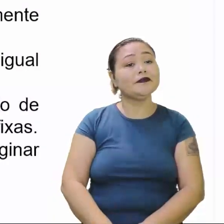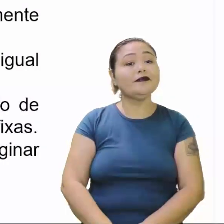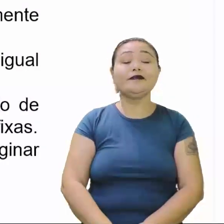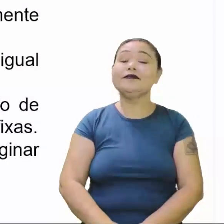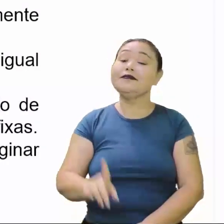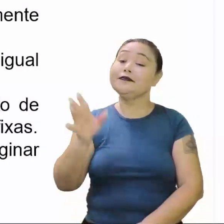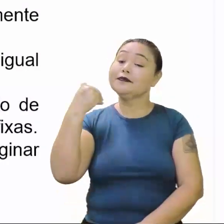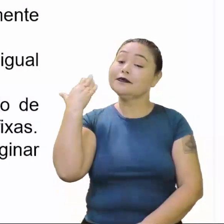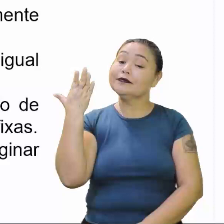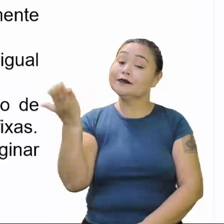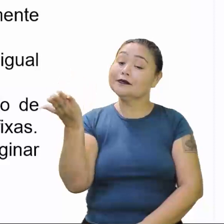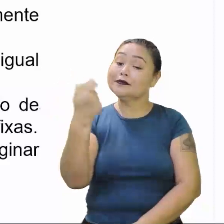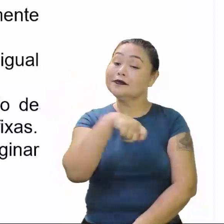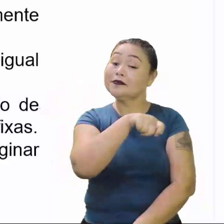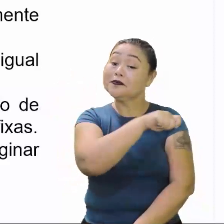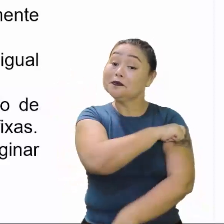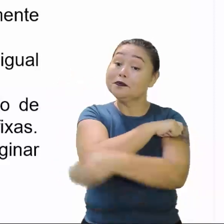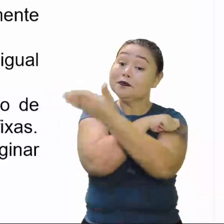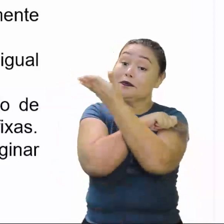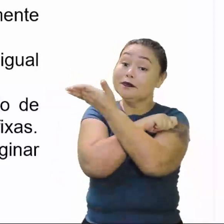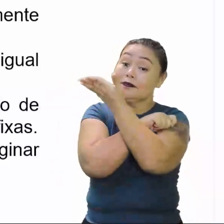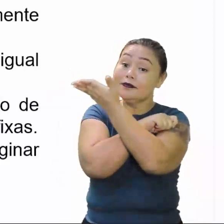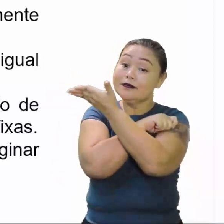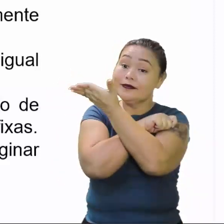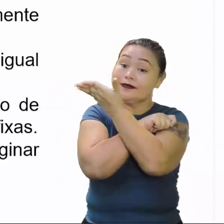Aqui, meu caro aluno,